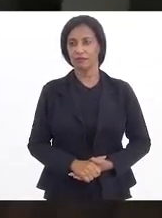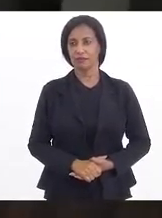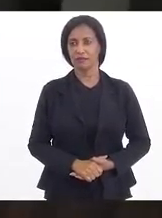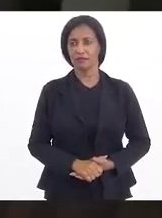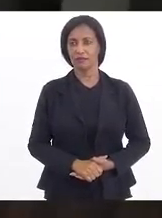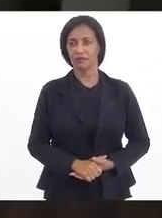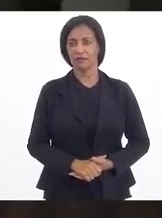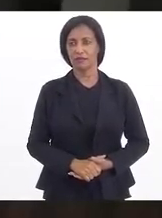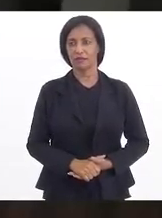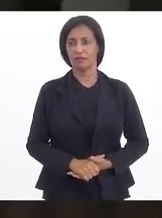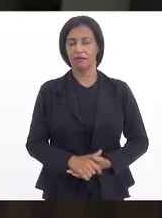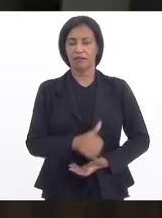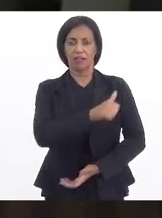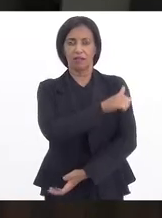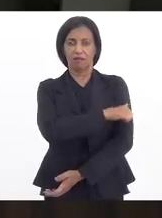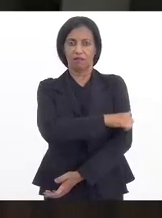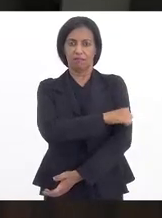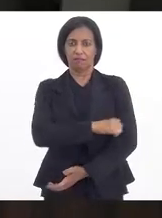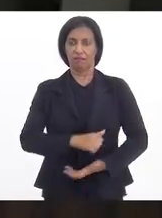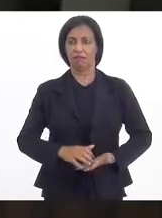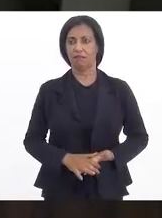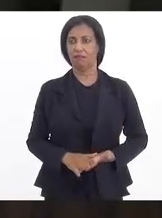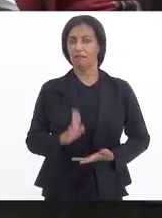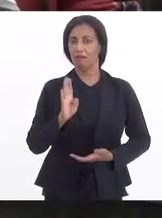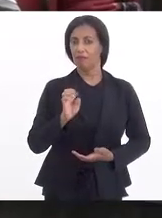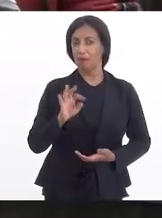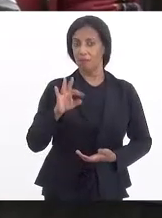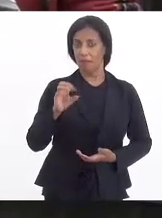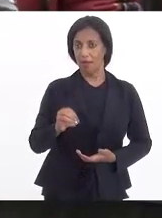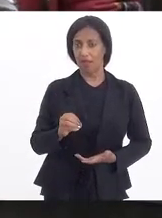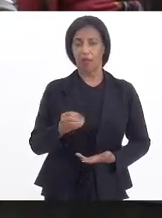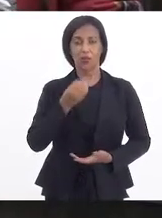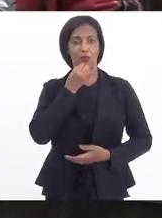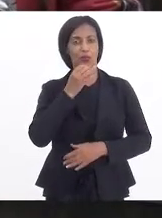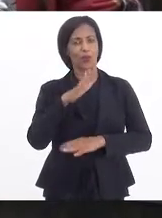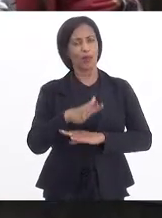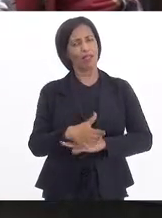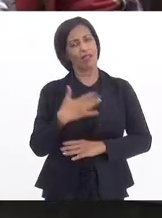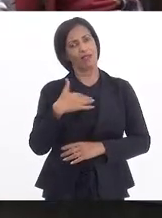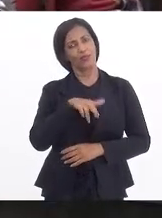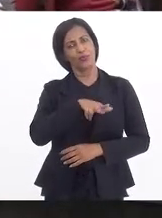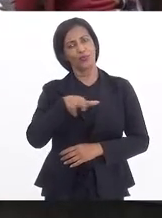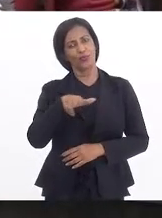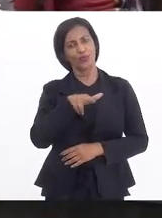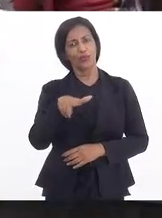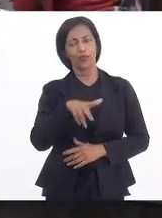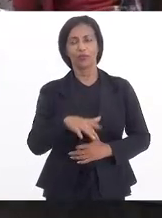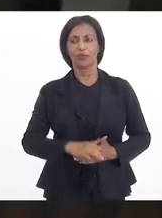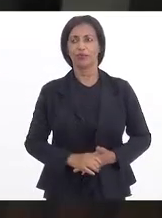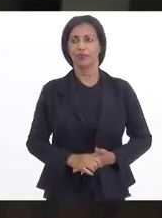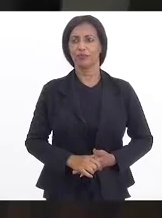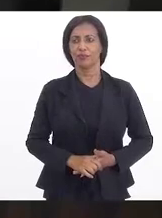o deputado a enfermeira deve é tão boa tarde meu irmão